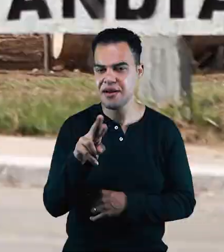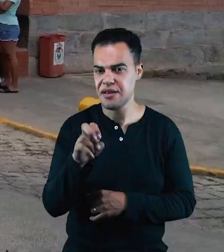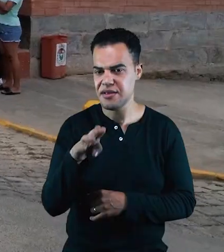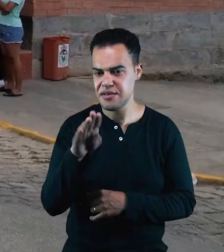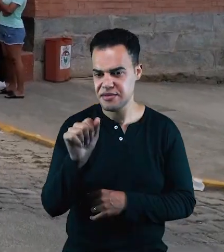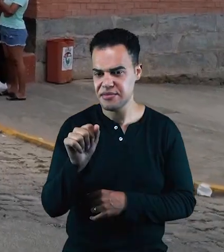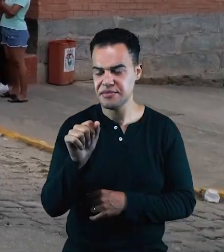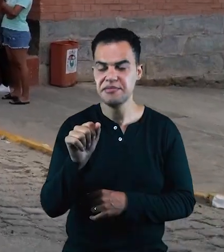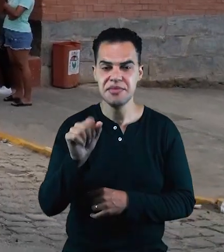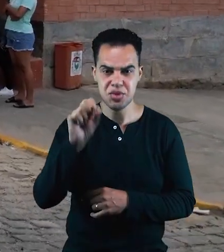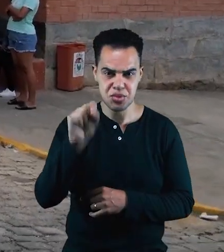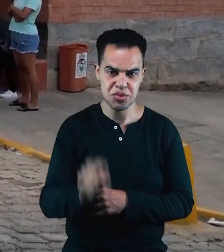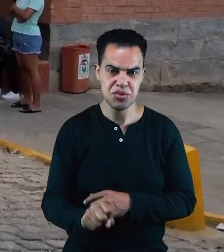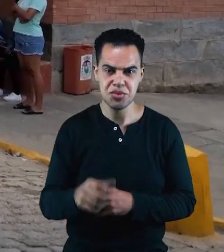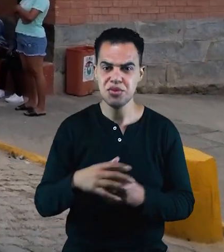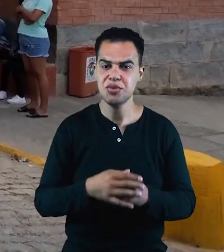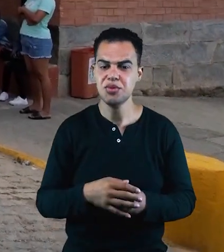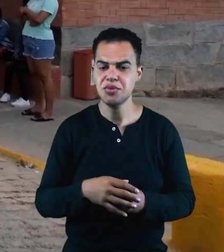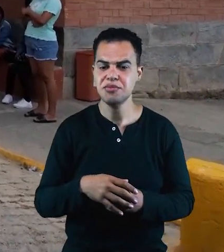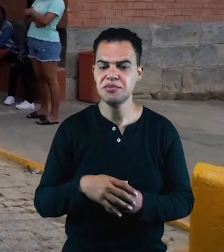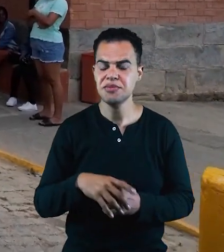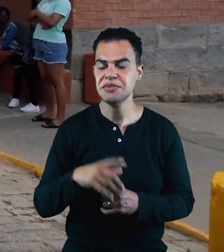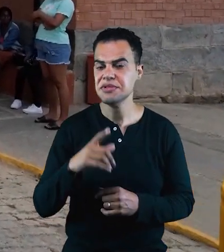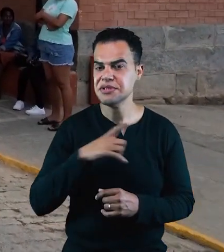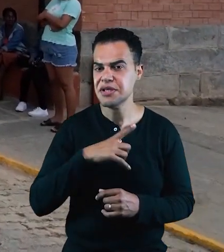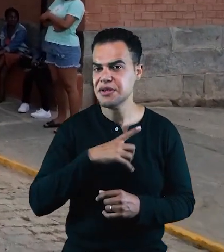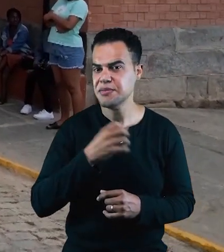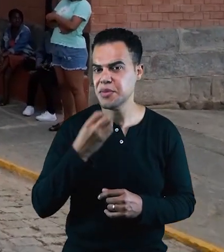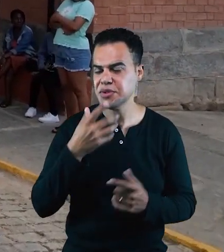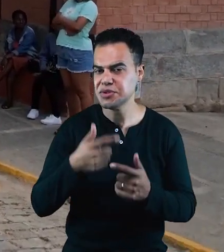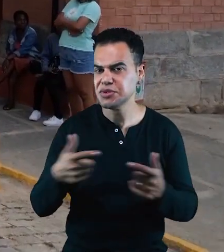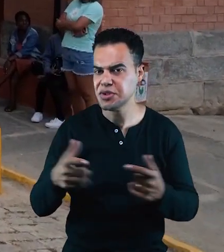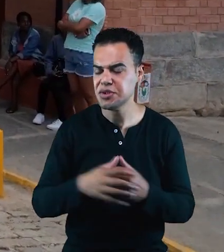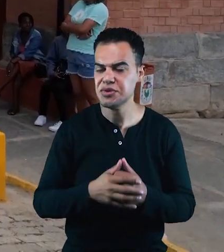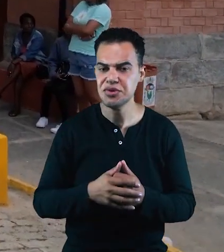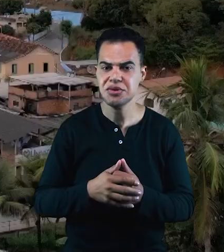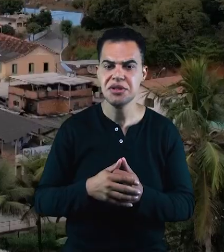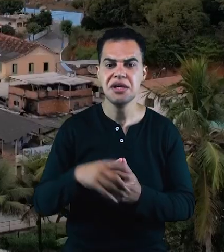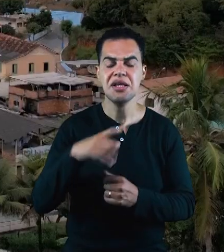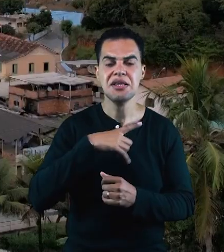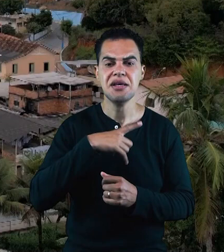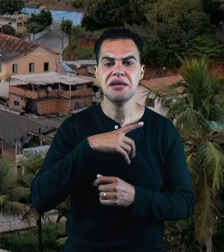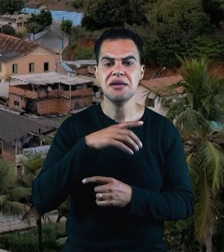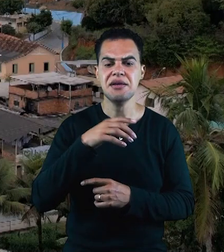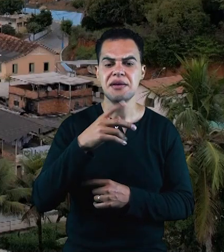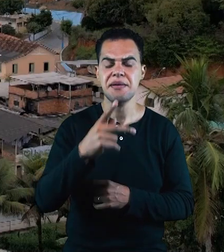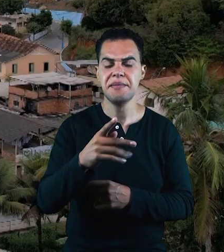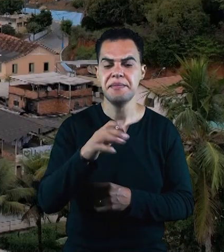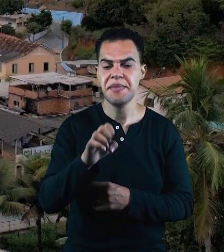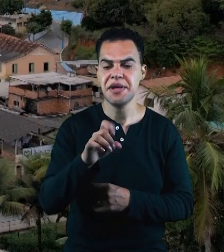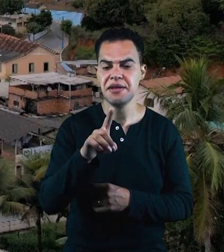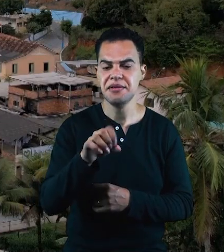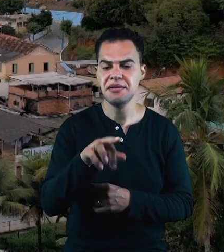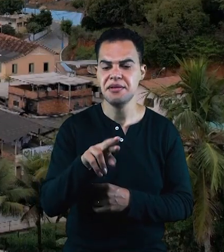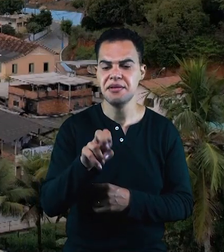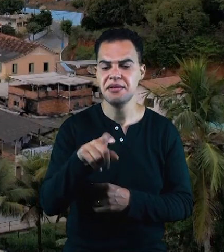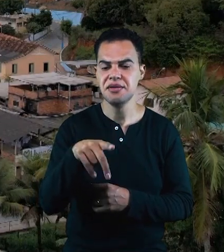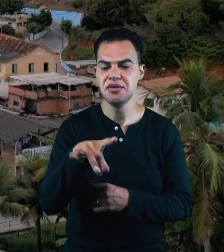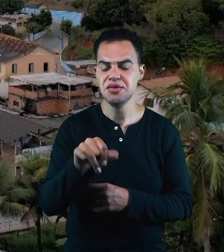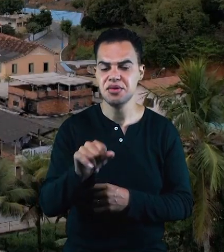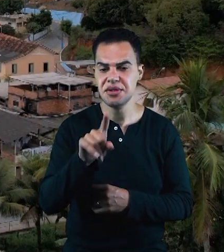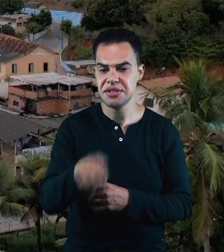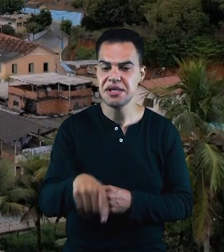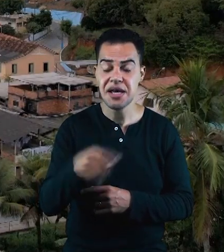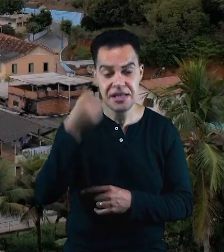margens do Rio Paraíba, do sul. Tem Boa Sorte e tem Euclidelândia, que antes era chamada